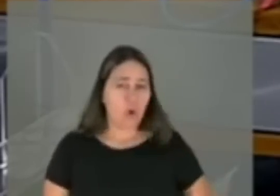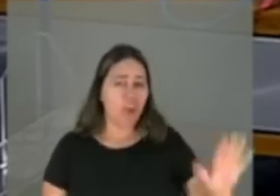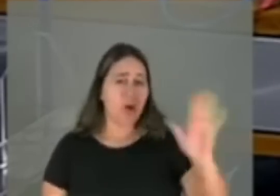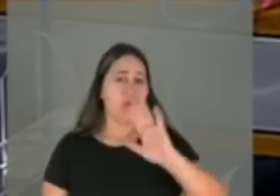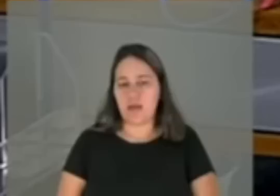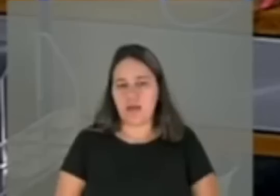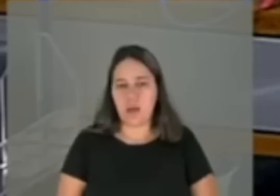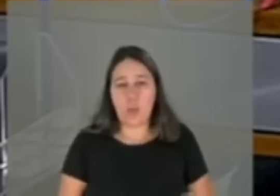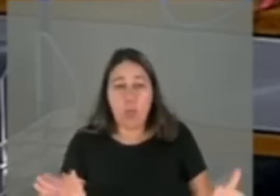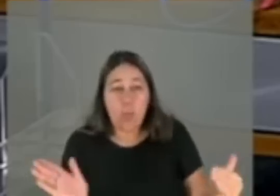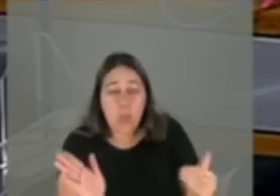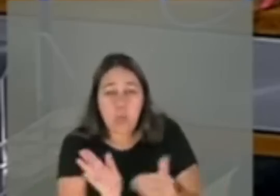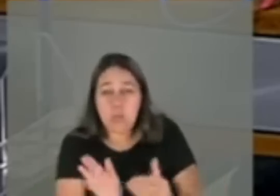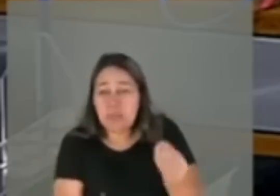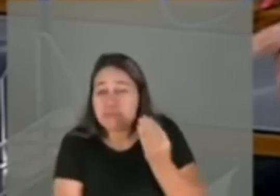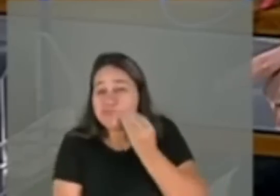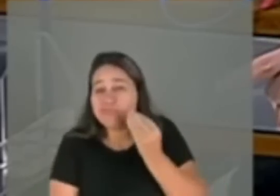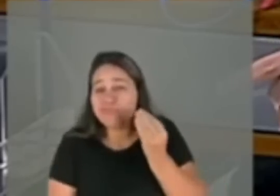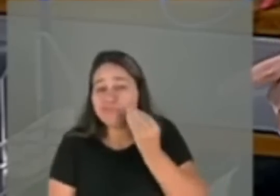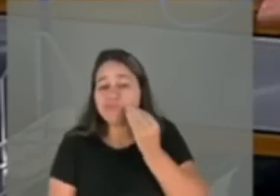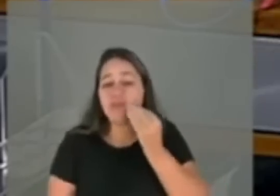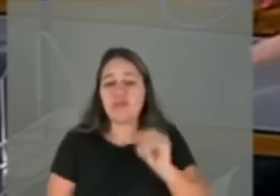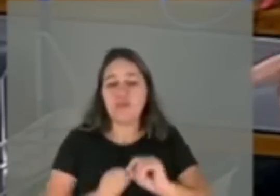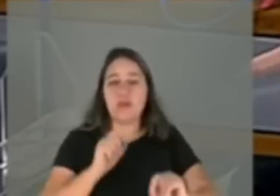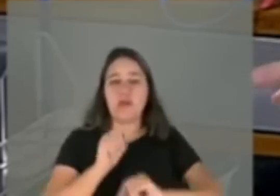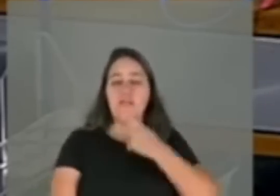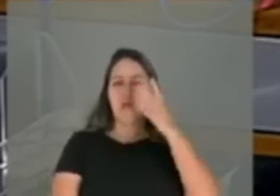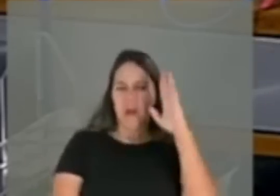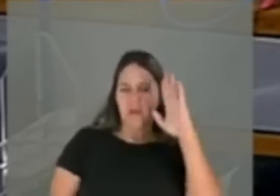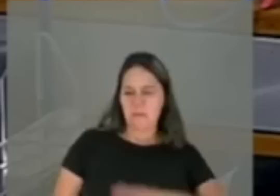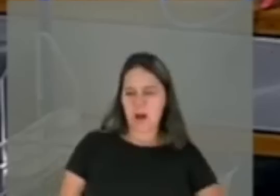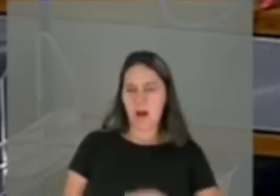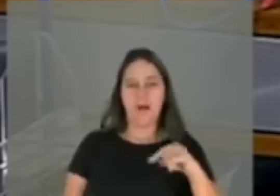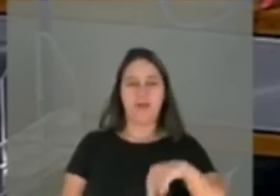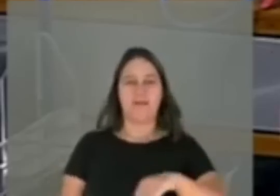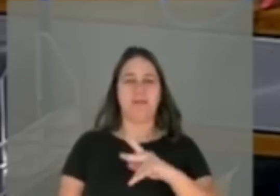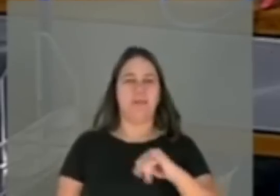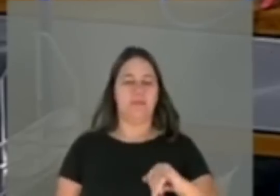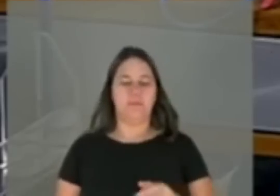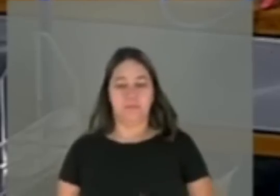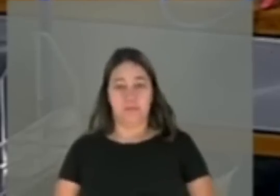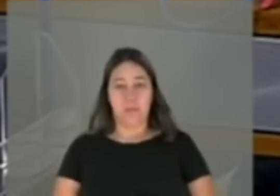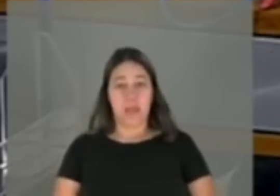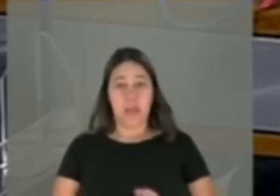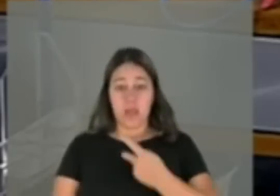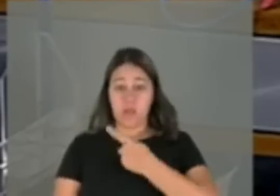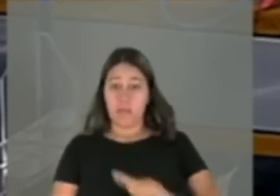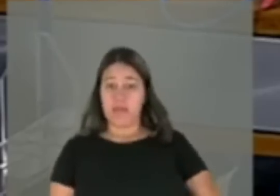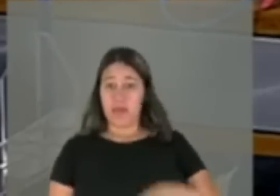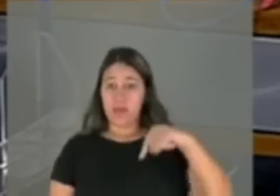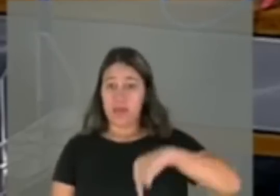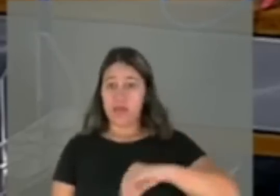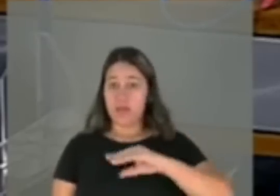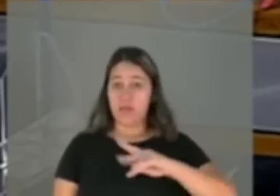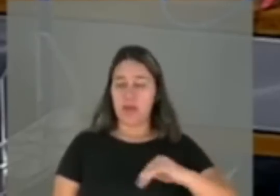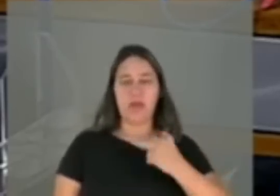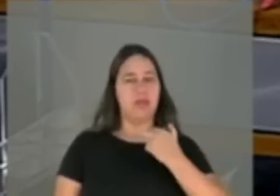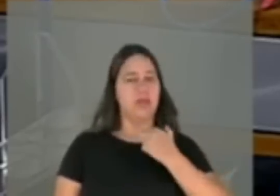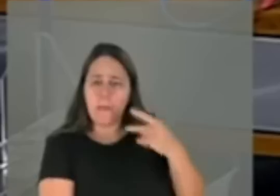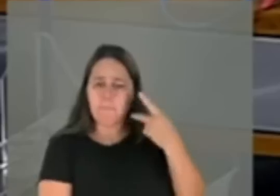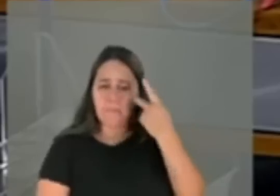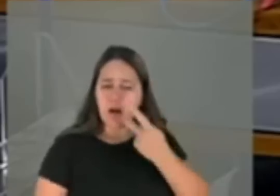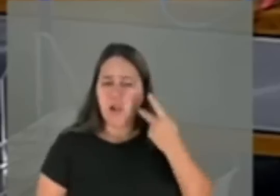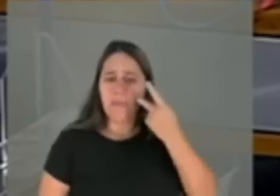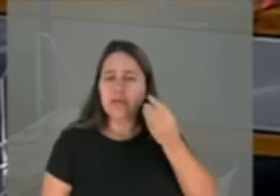200 mil vacinados por um mecanismo que resta desacreditar desmoralizar se o presidente essa CPI não pode permitir